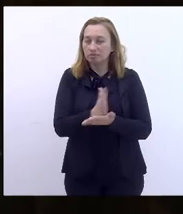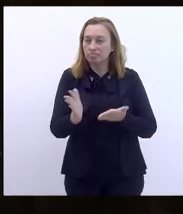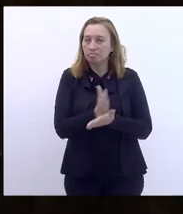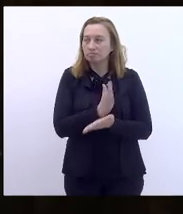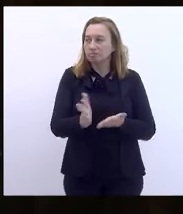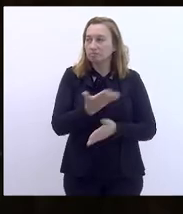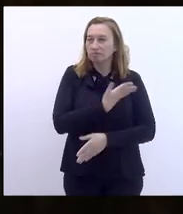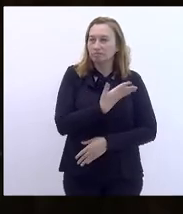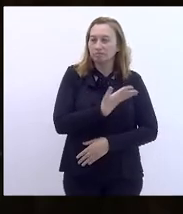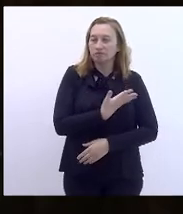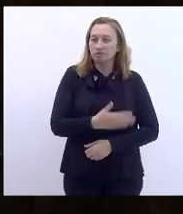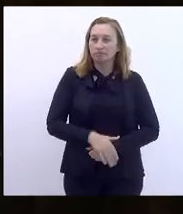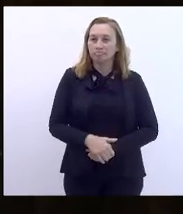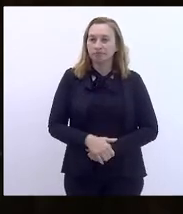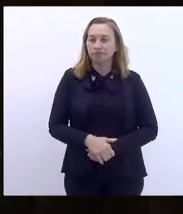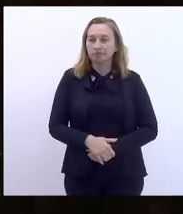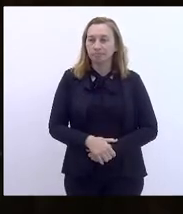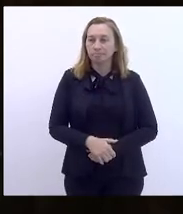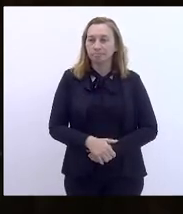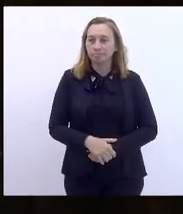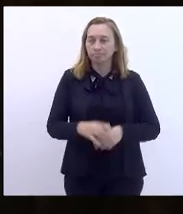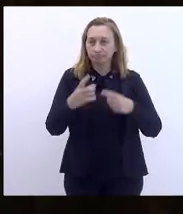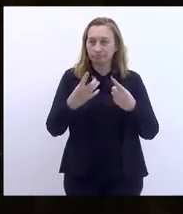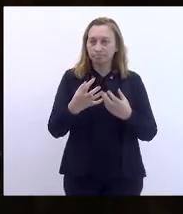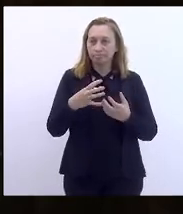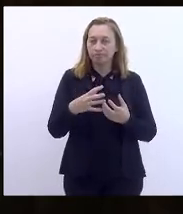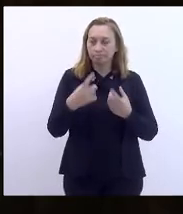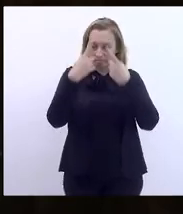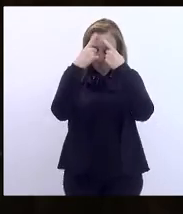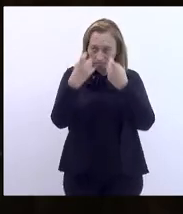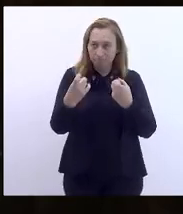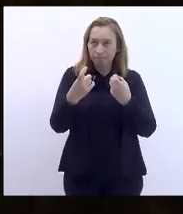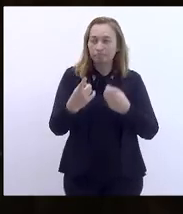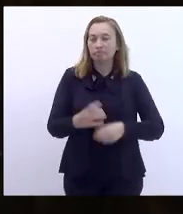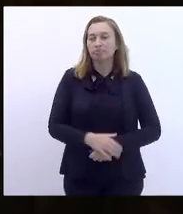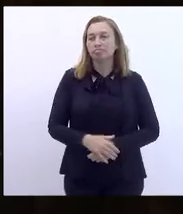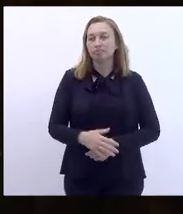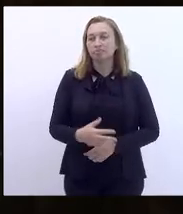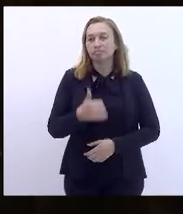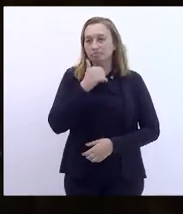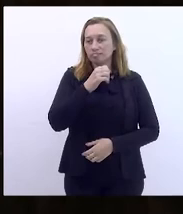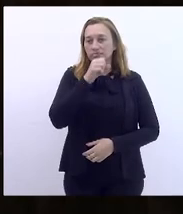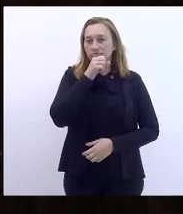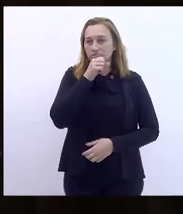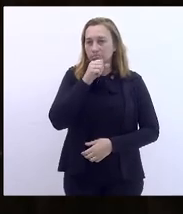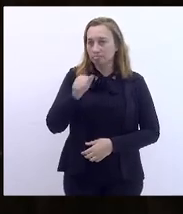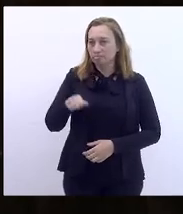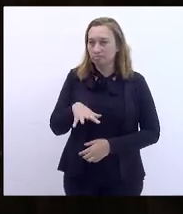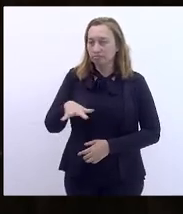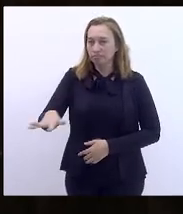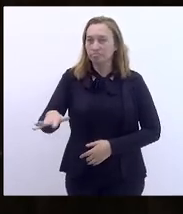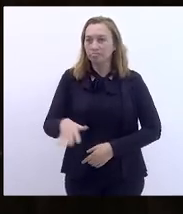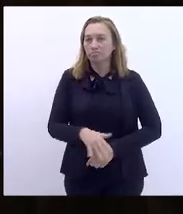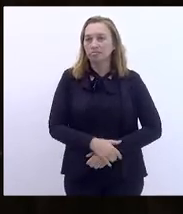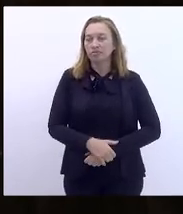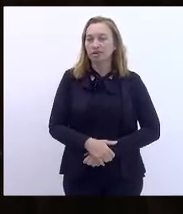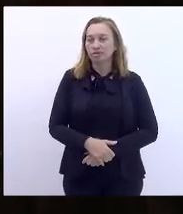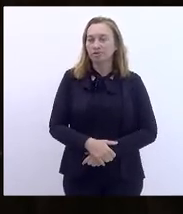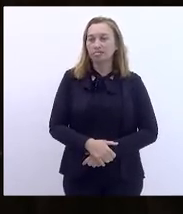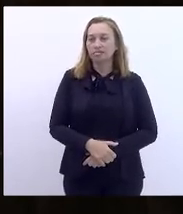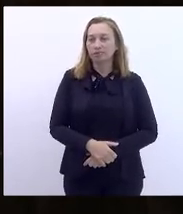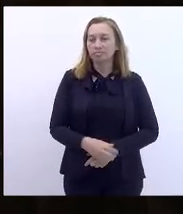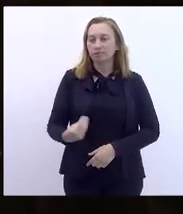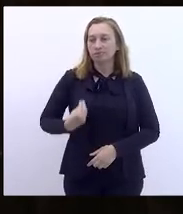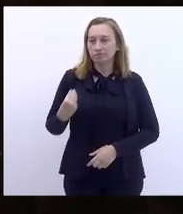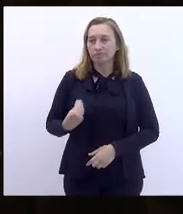amigos de uma revolta que me deu como mãe como mulher de favela porque a gente vive